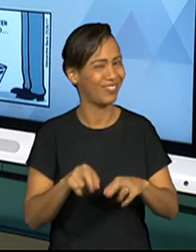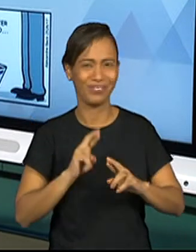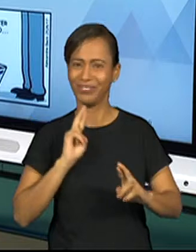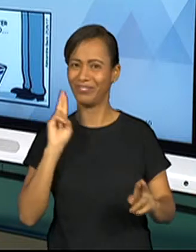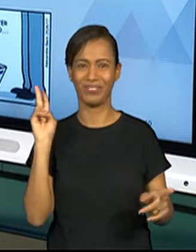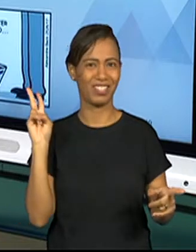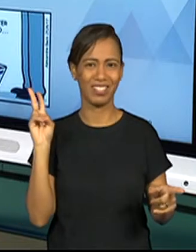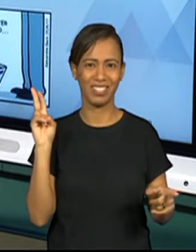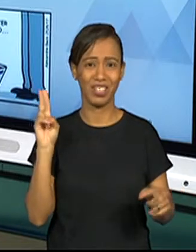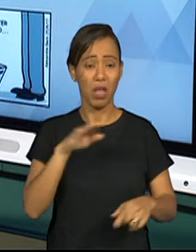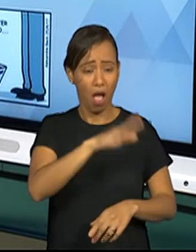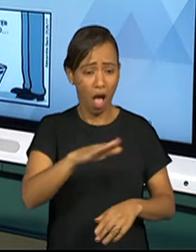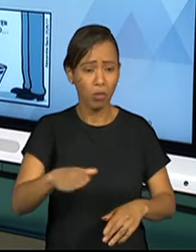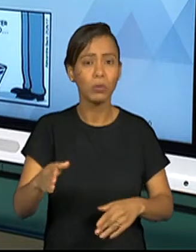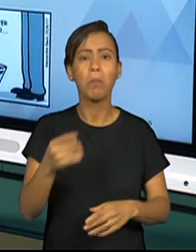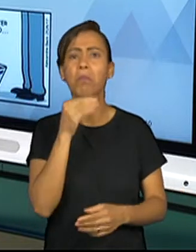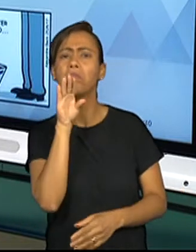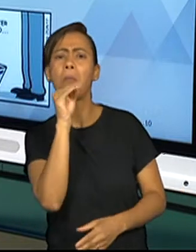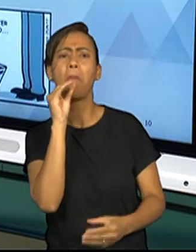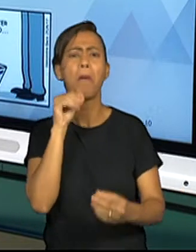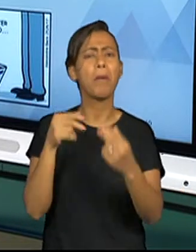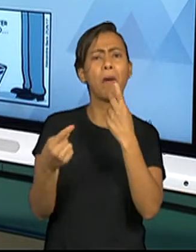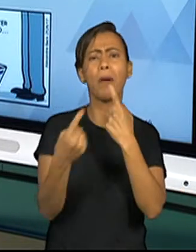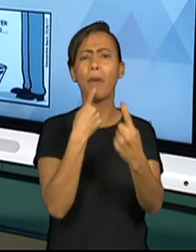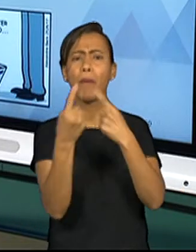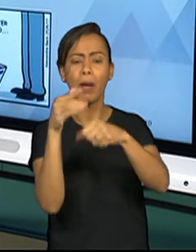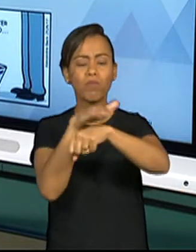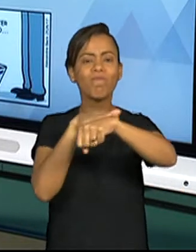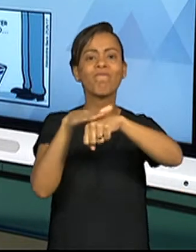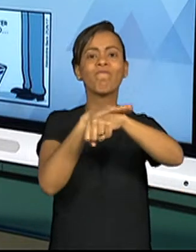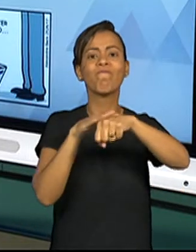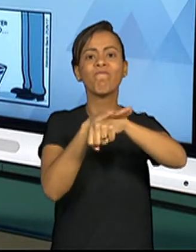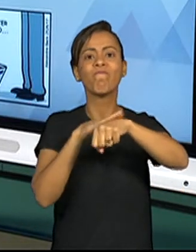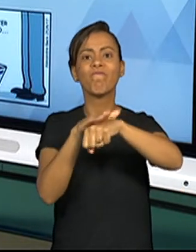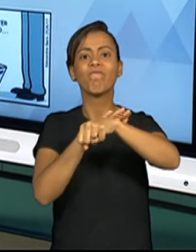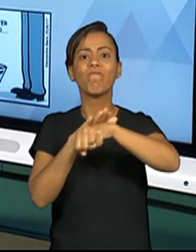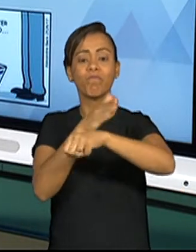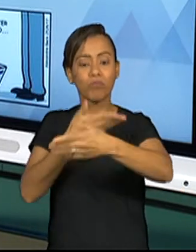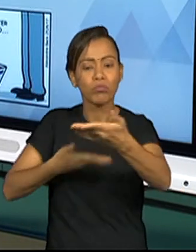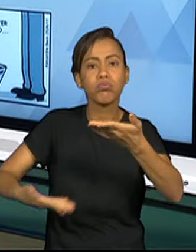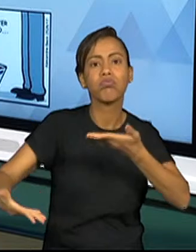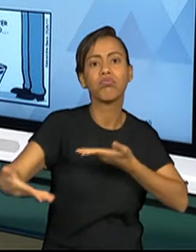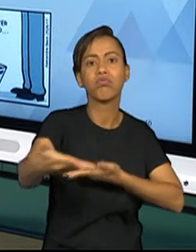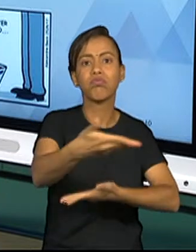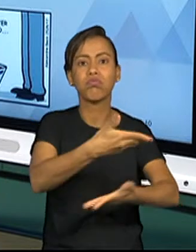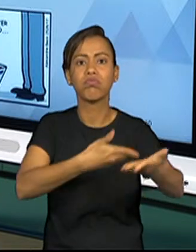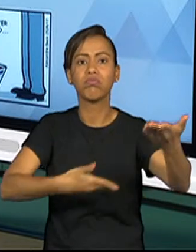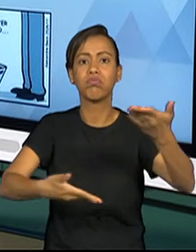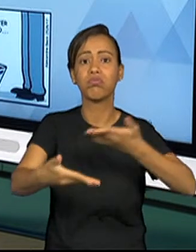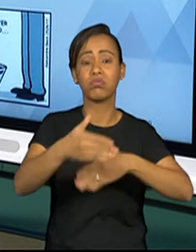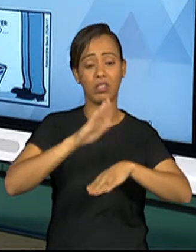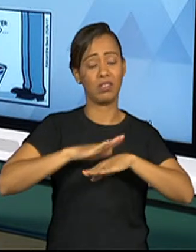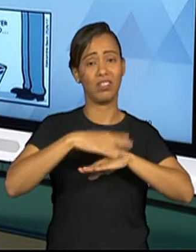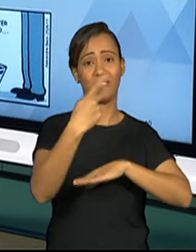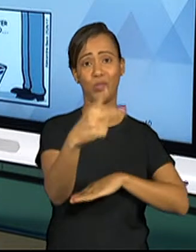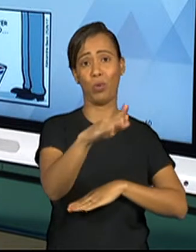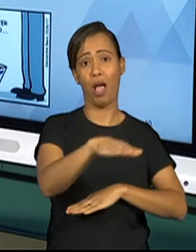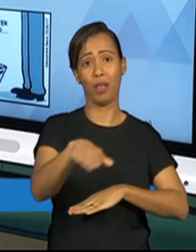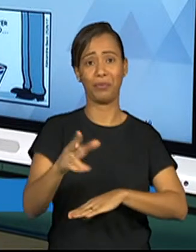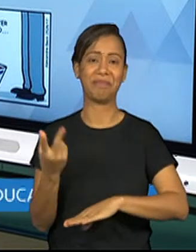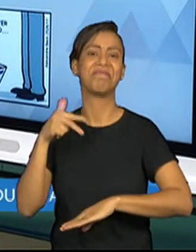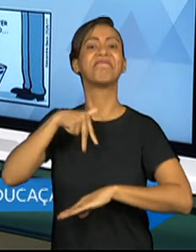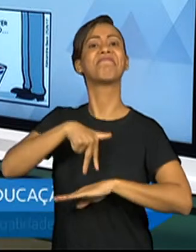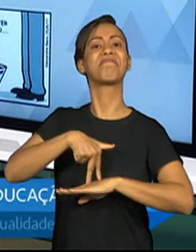também. Então, como que eu posso trazê-lo enquanto protagonista para que ele possa ser ativo nessa aprendizagem? Então,